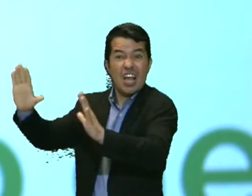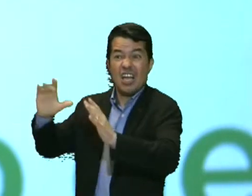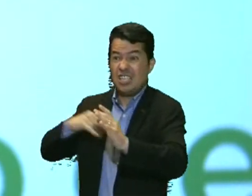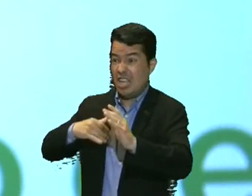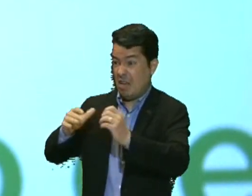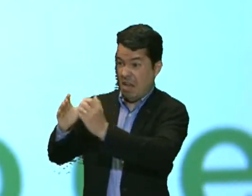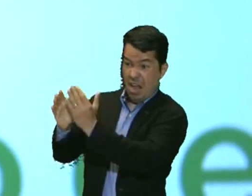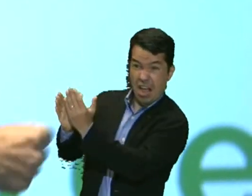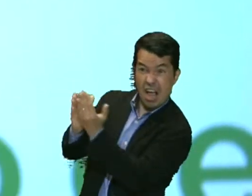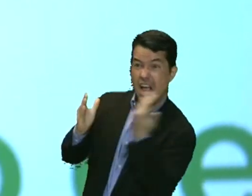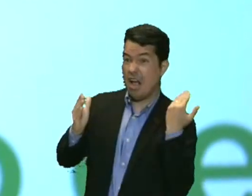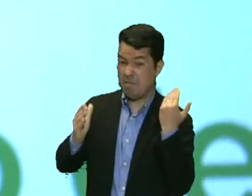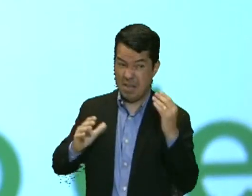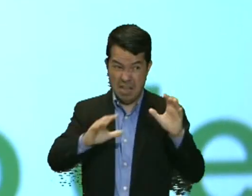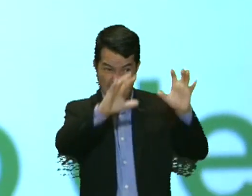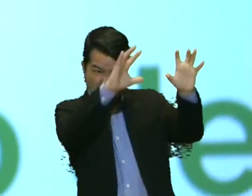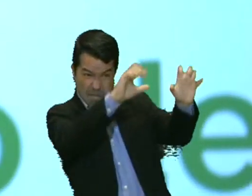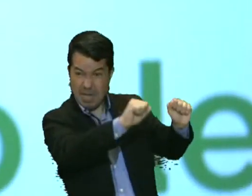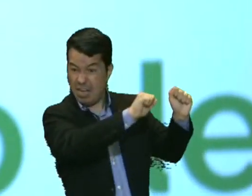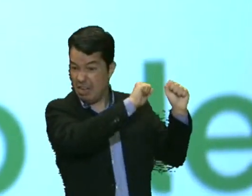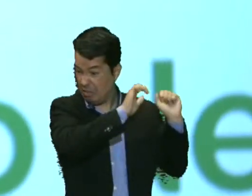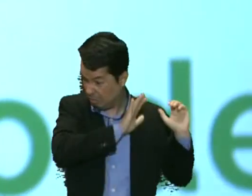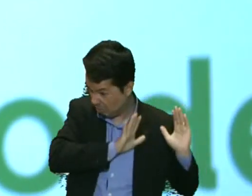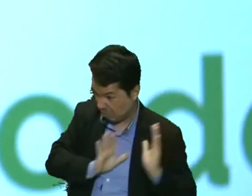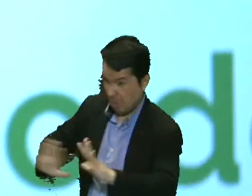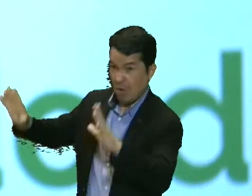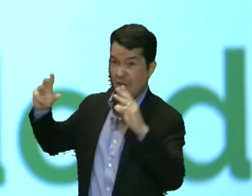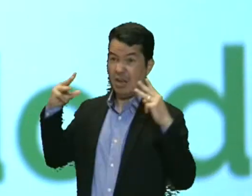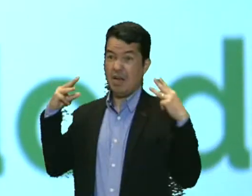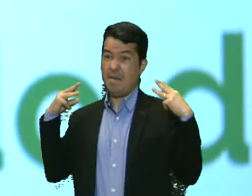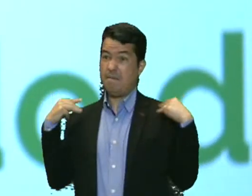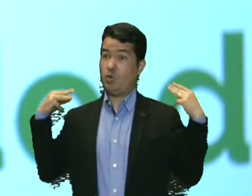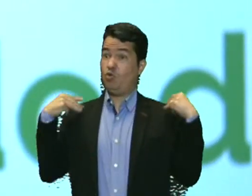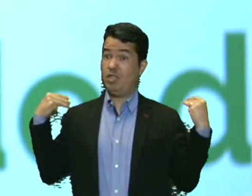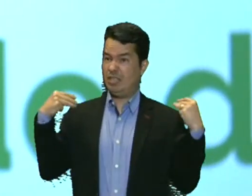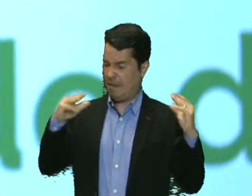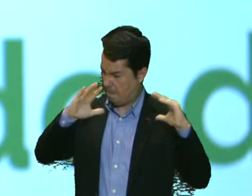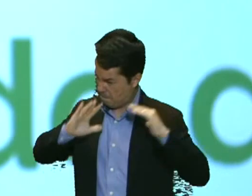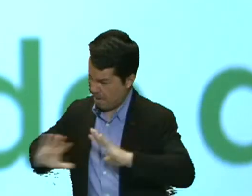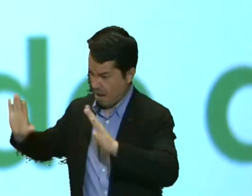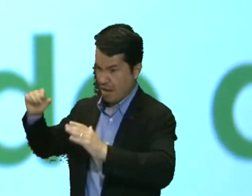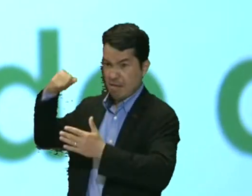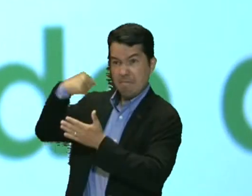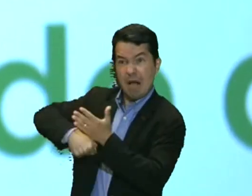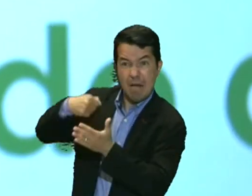abriram a porta, jogaram o motorista para fora e queriam entrar dentro do ônibus.